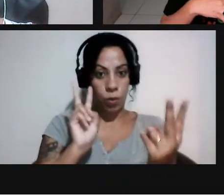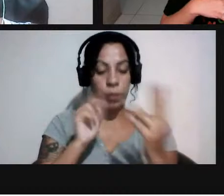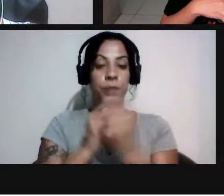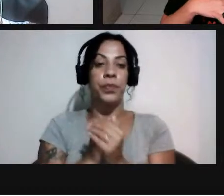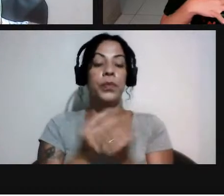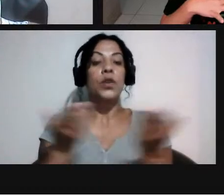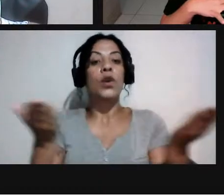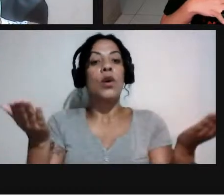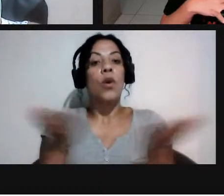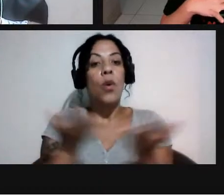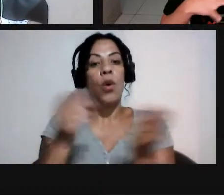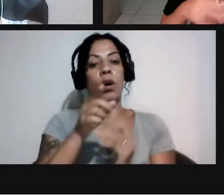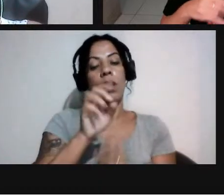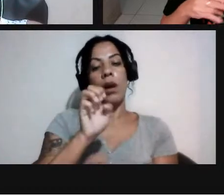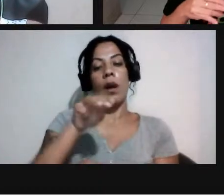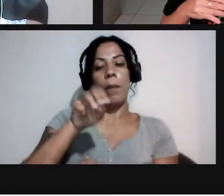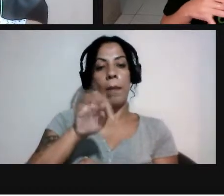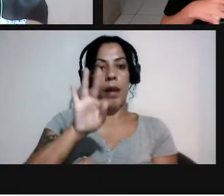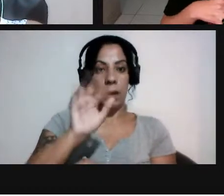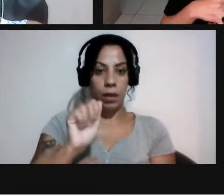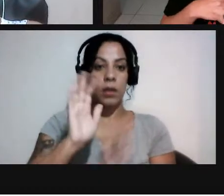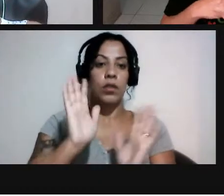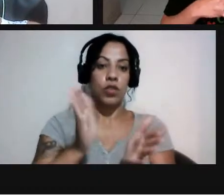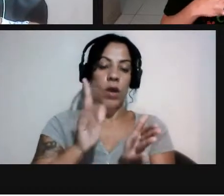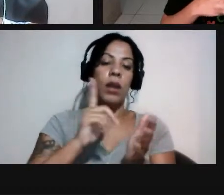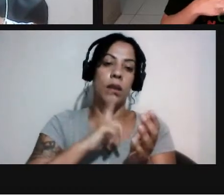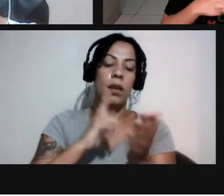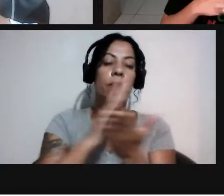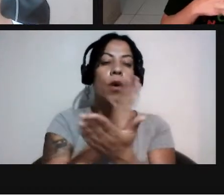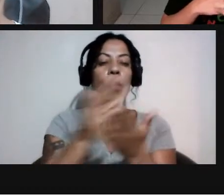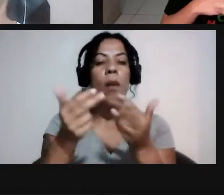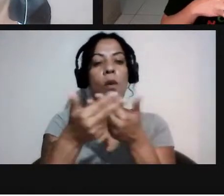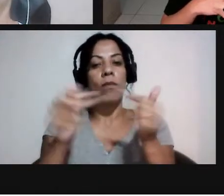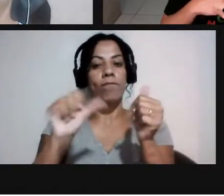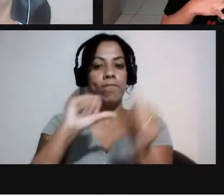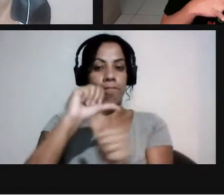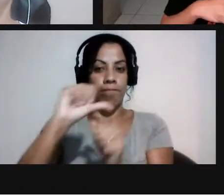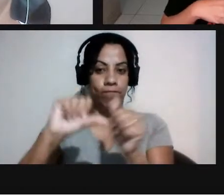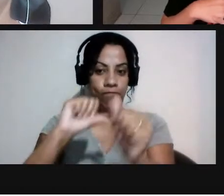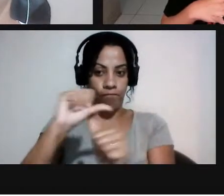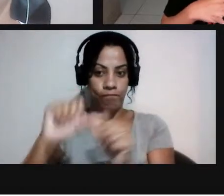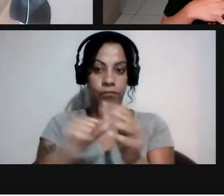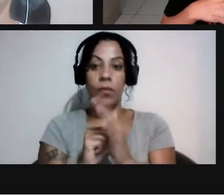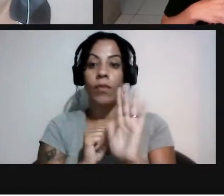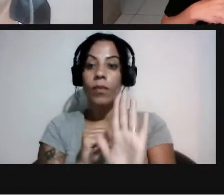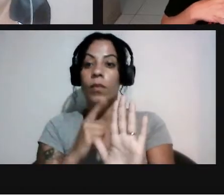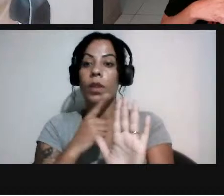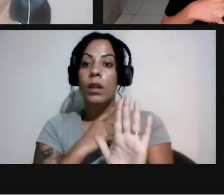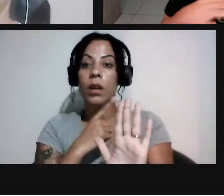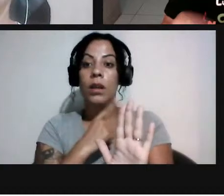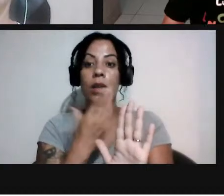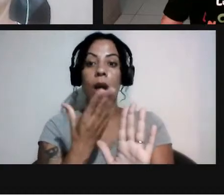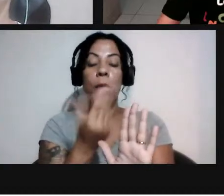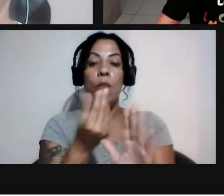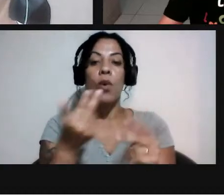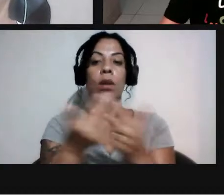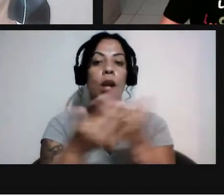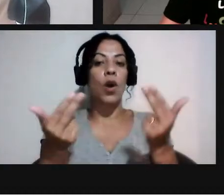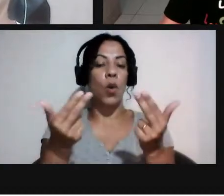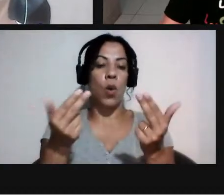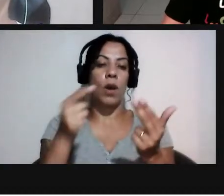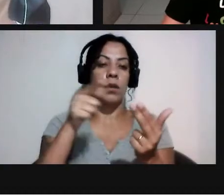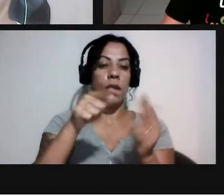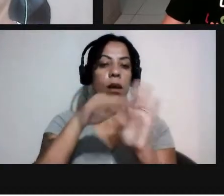essa ementa, ela sofreu alguns ajustes, mas ela tem muito ainda da ementa original, e